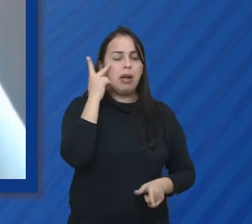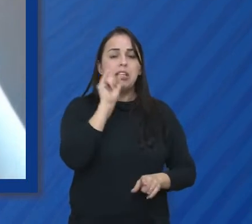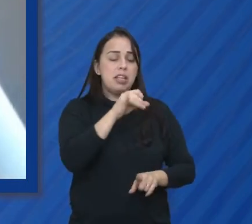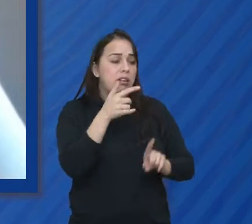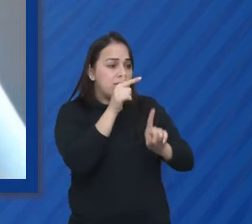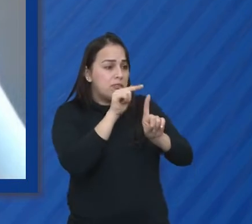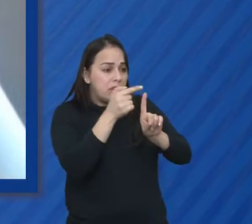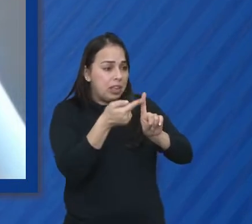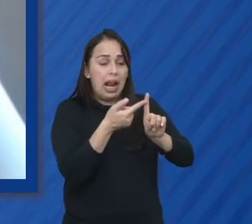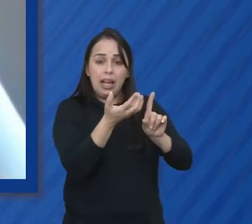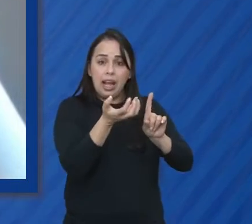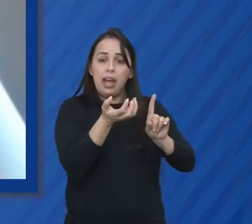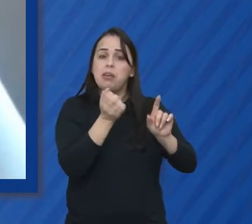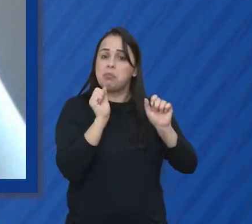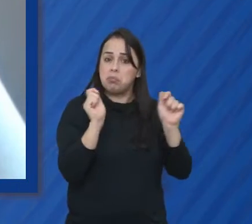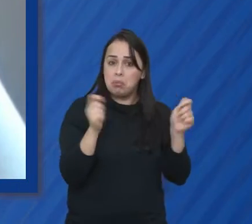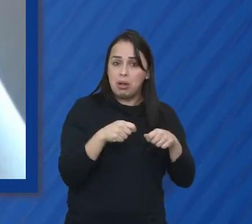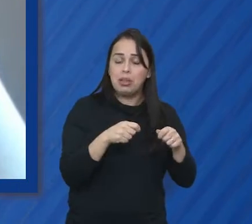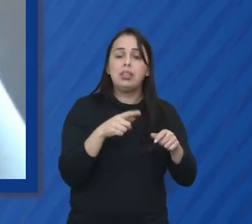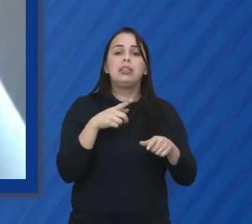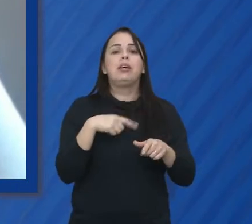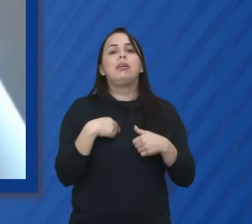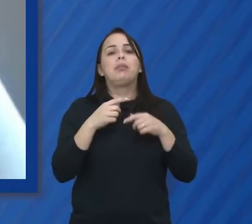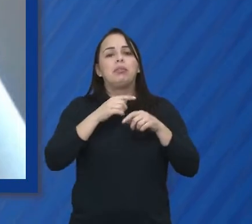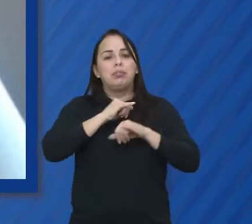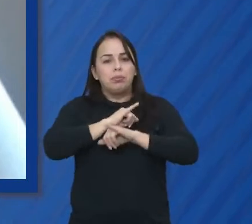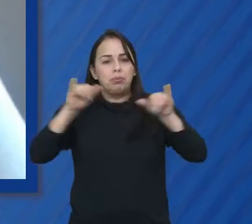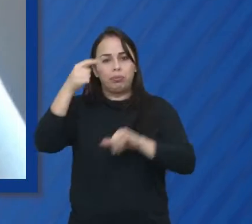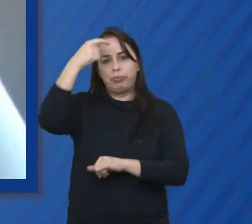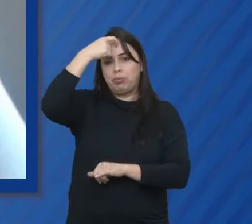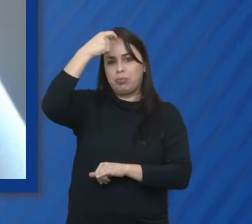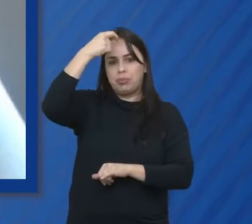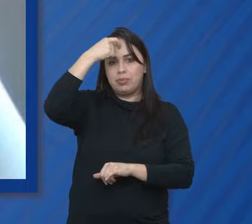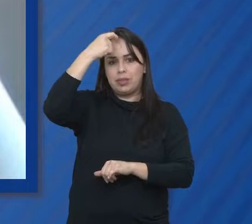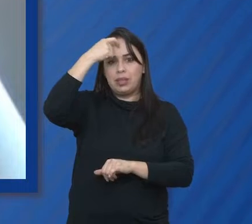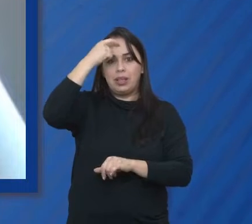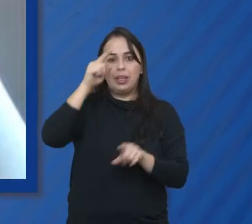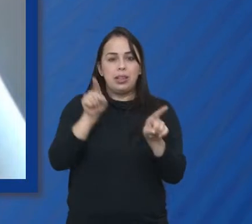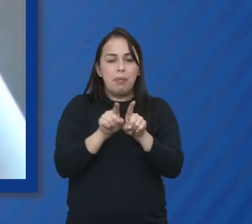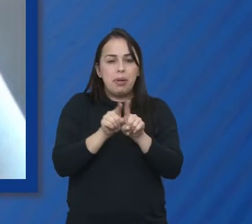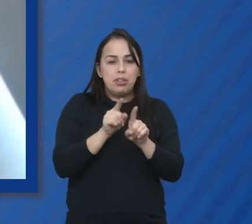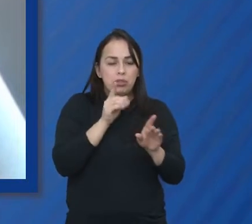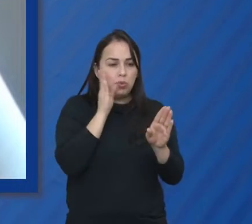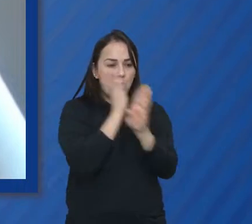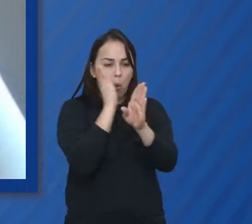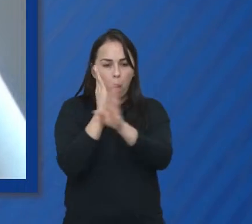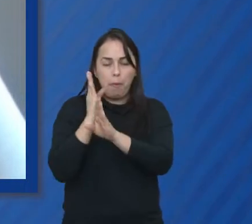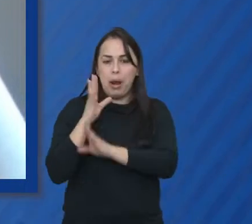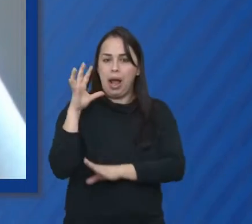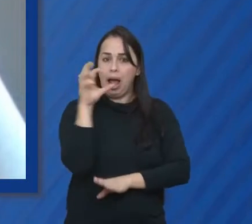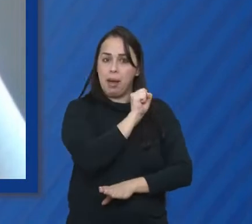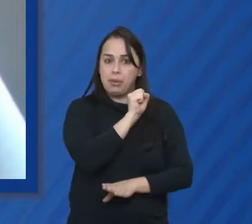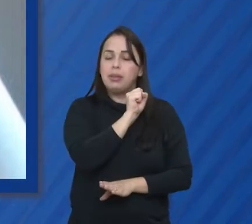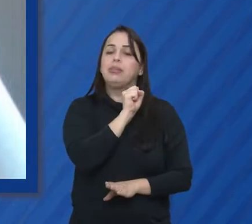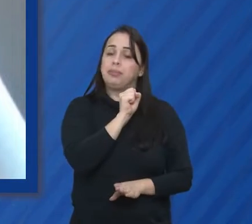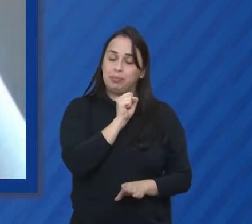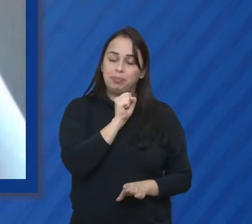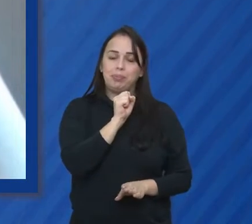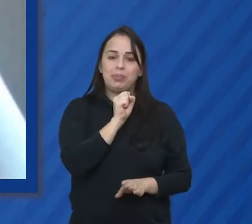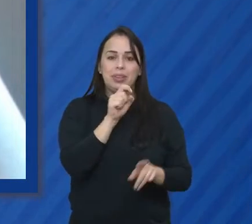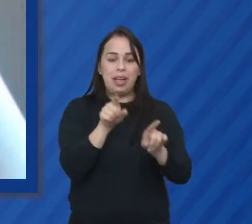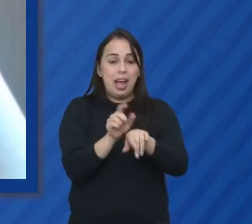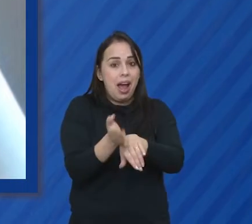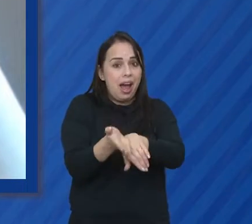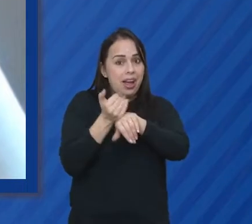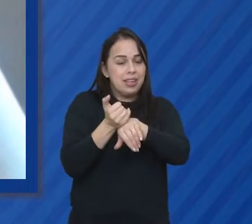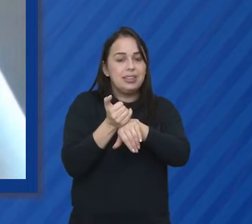que desejam ter filhos. Então, a ideia da gente poder conscientizar as pessoas e poder diagnosticar de forma